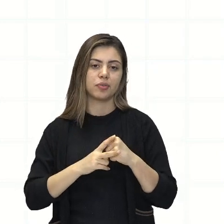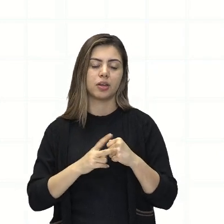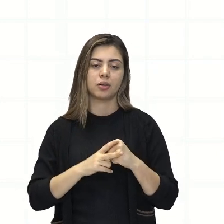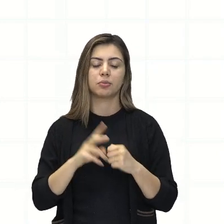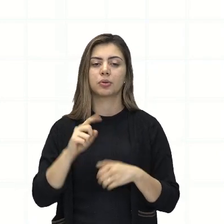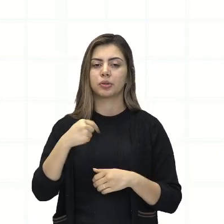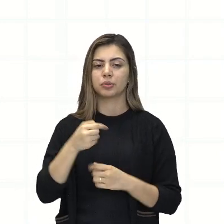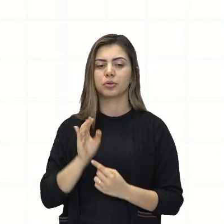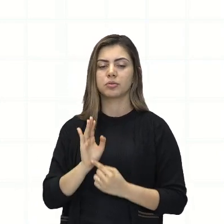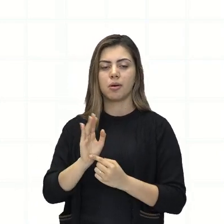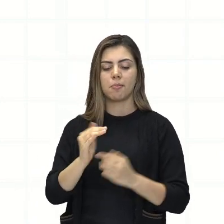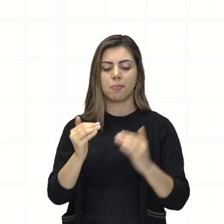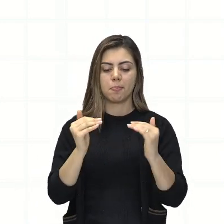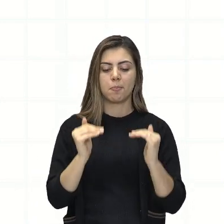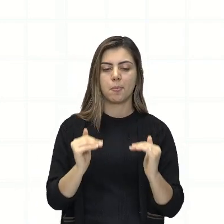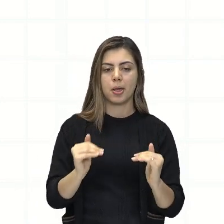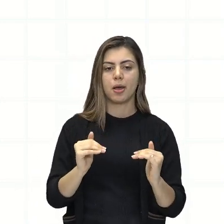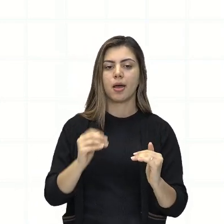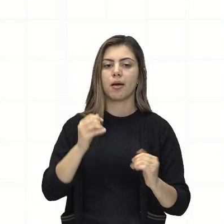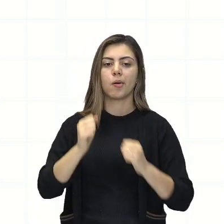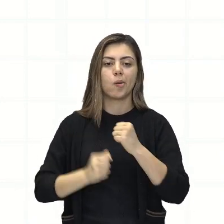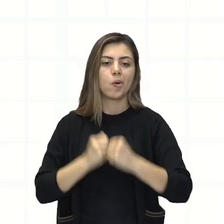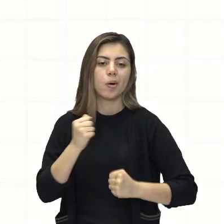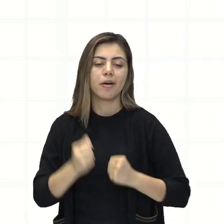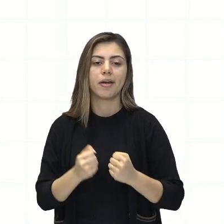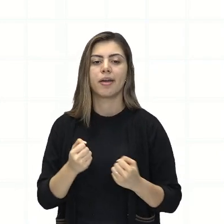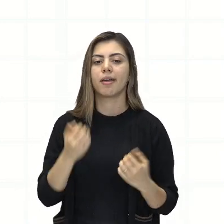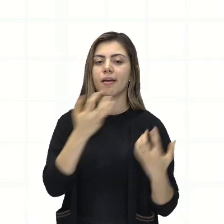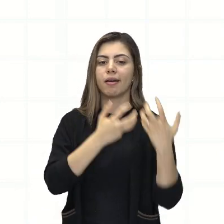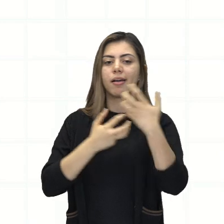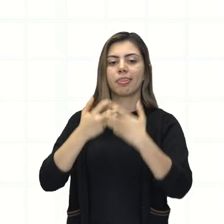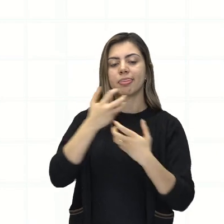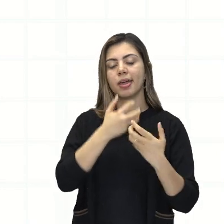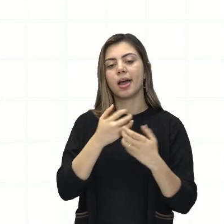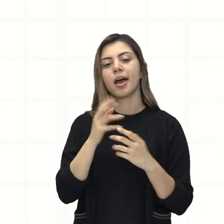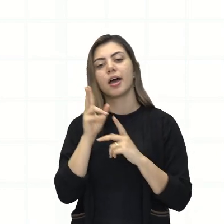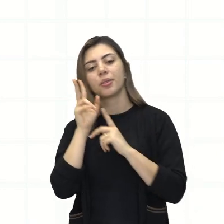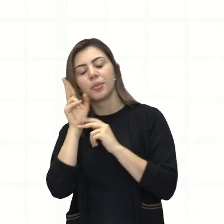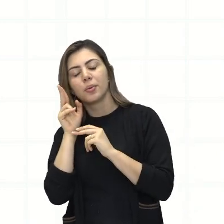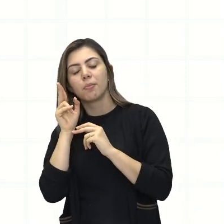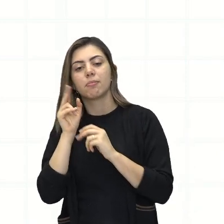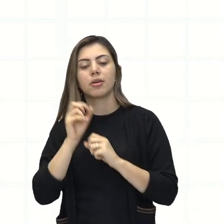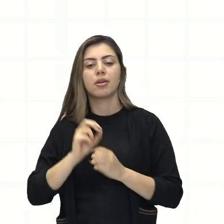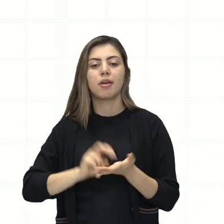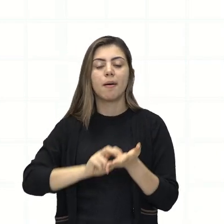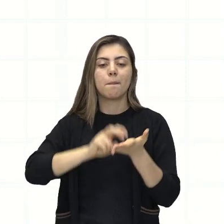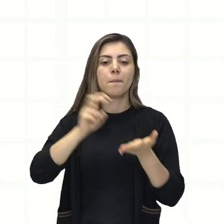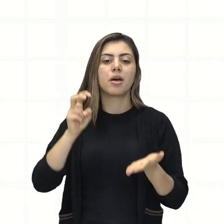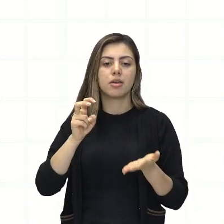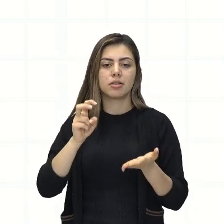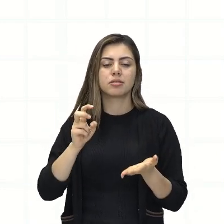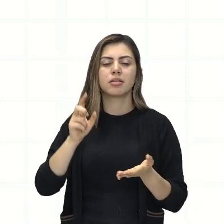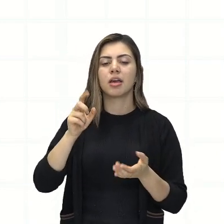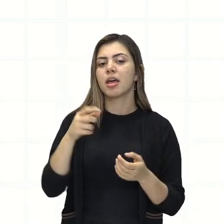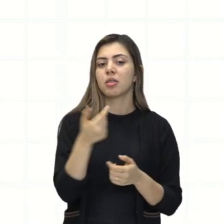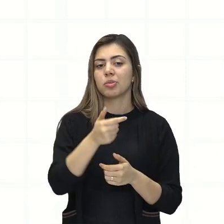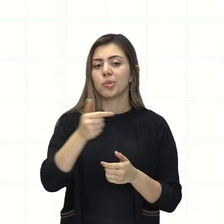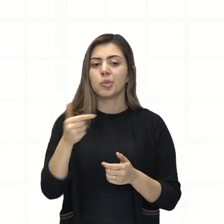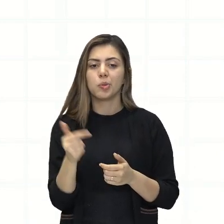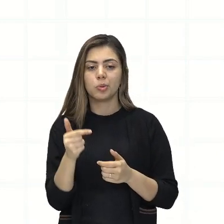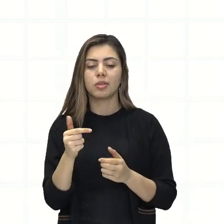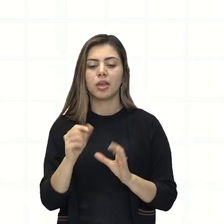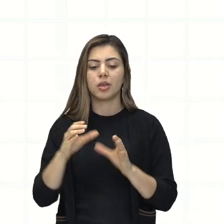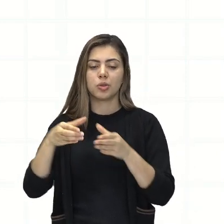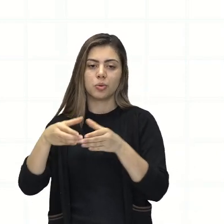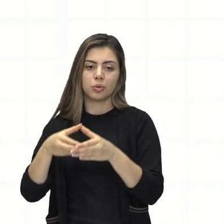que aparecem aqui, correr, cantar, dormir, amanhecer, eles não estão conjugados, eles estão aí